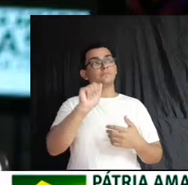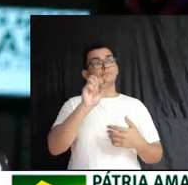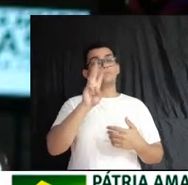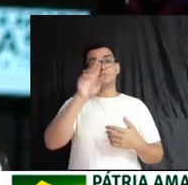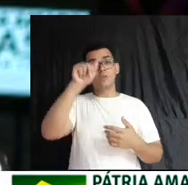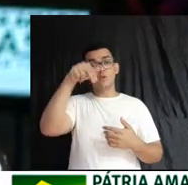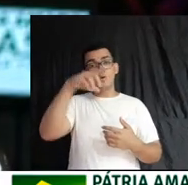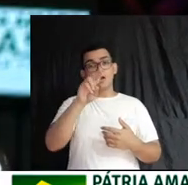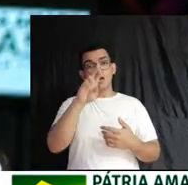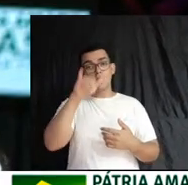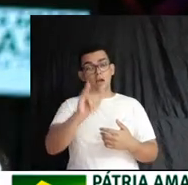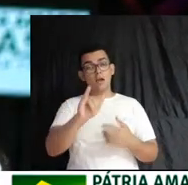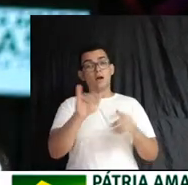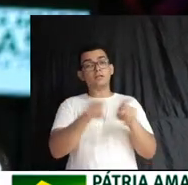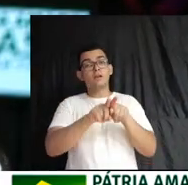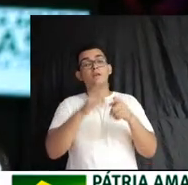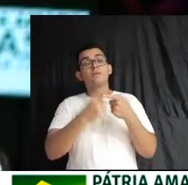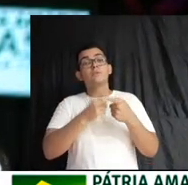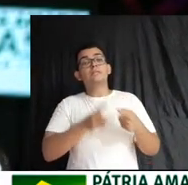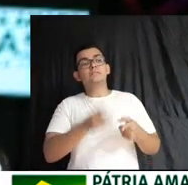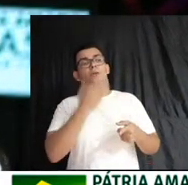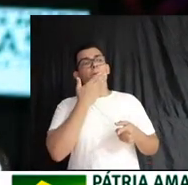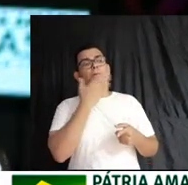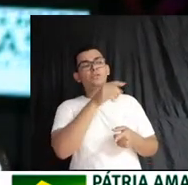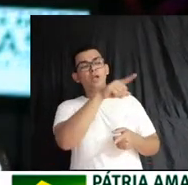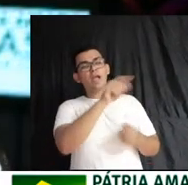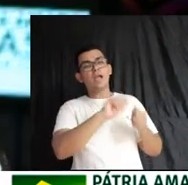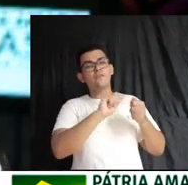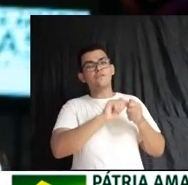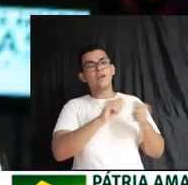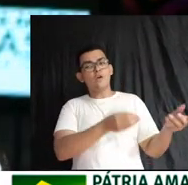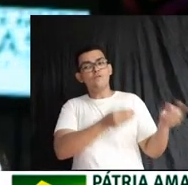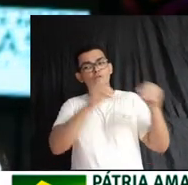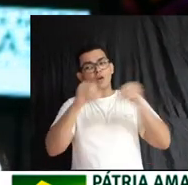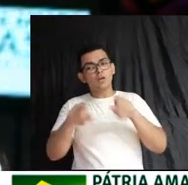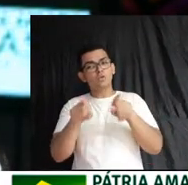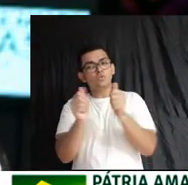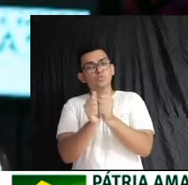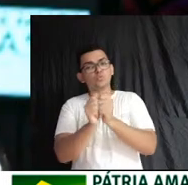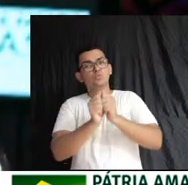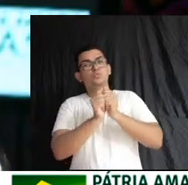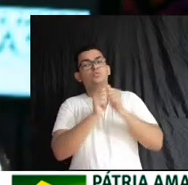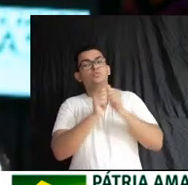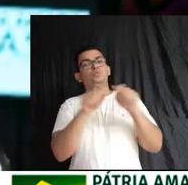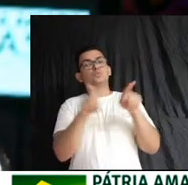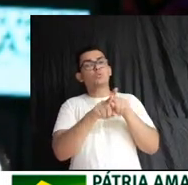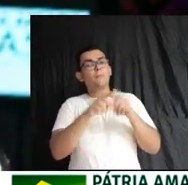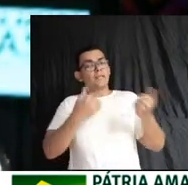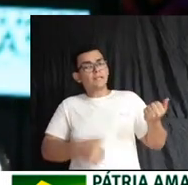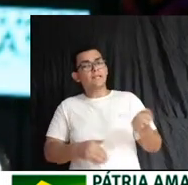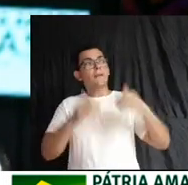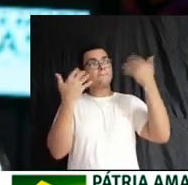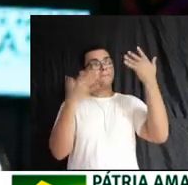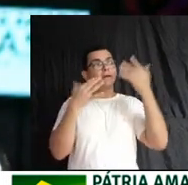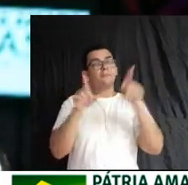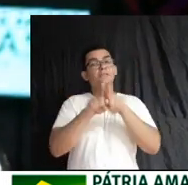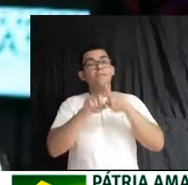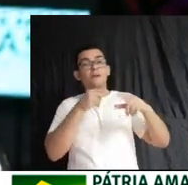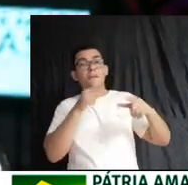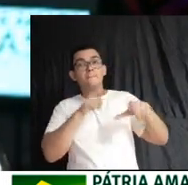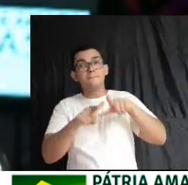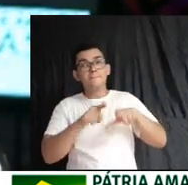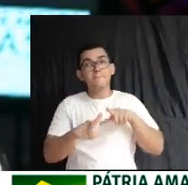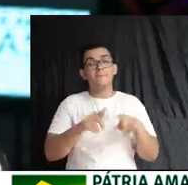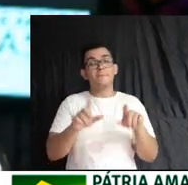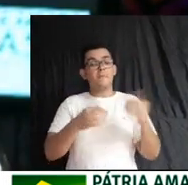nossa solicitação. Sempre de pronto atendimento e nos atendendo com tanta excelência. Muito obrigada. Parabéns pelo trabalho e